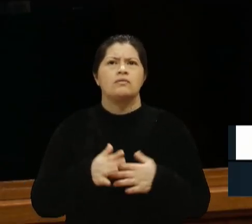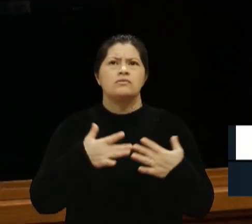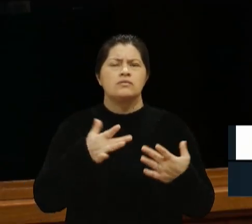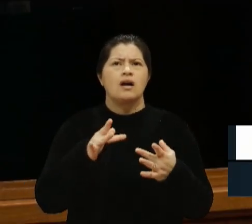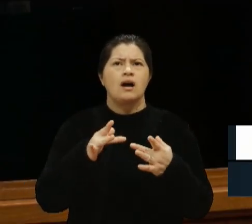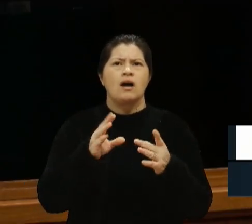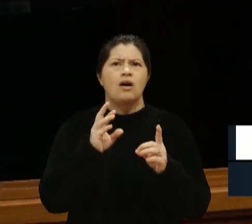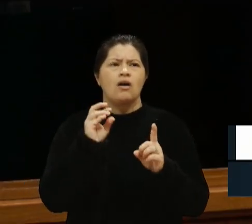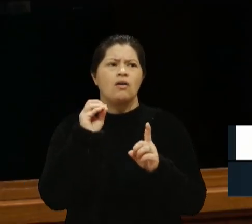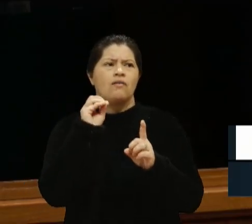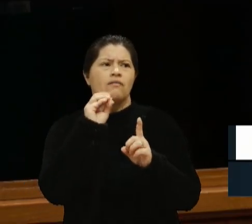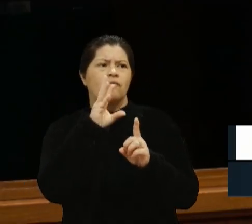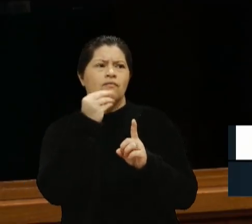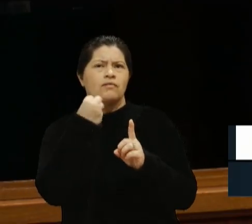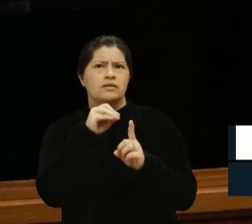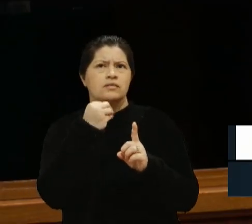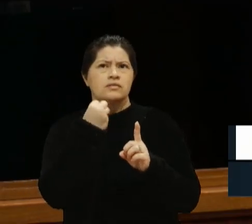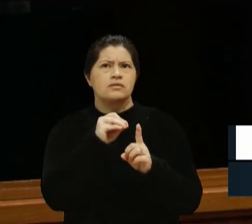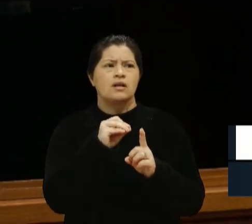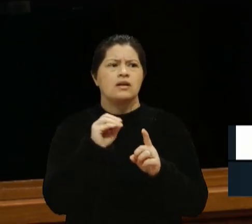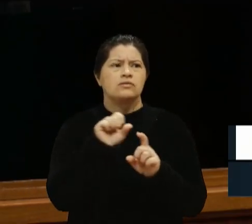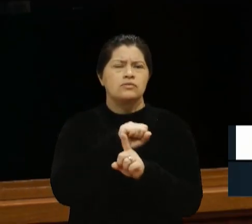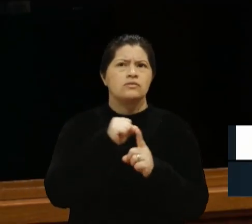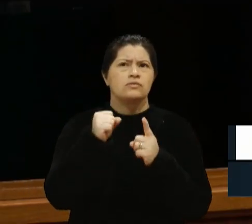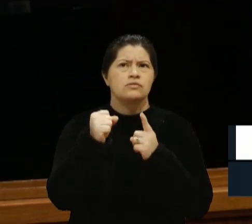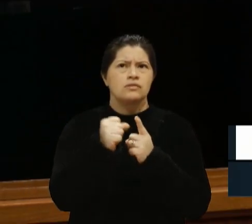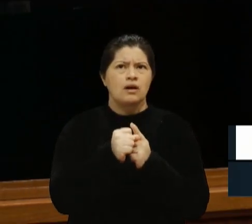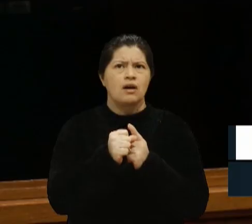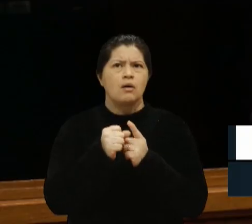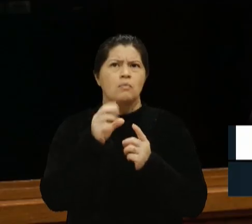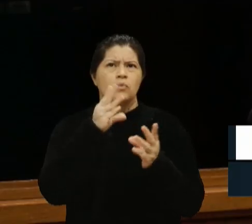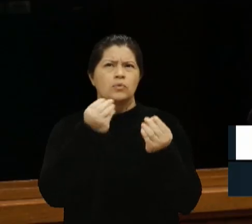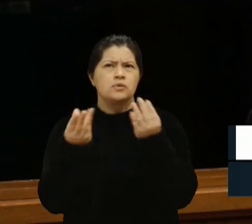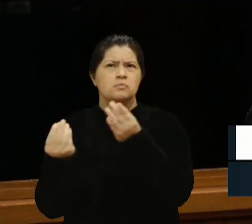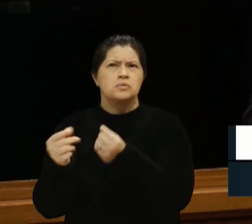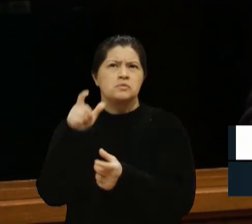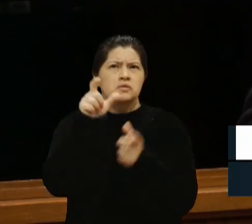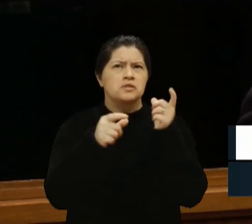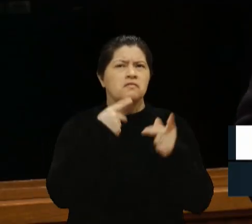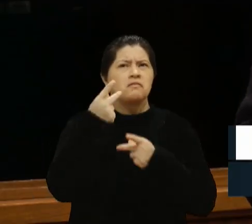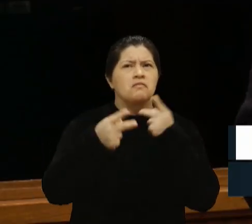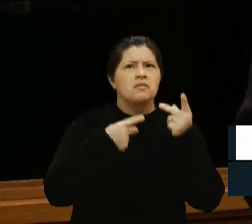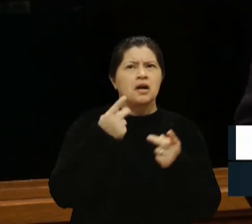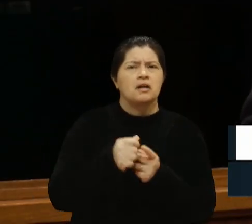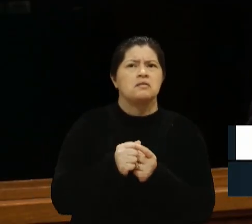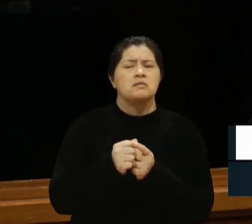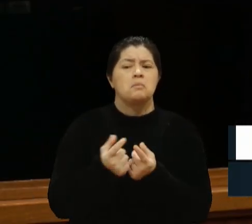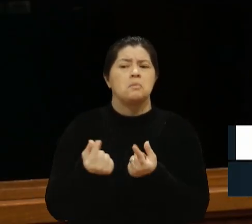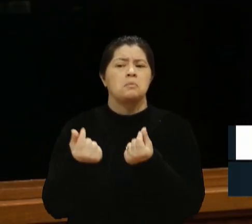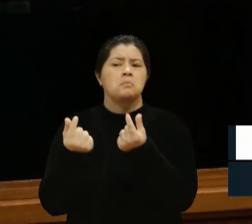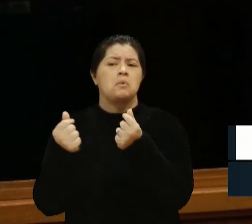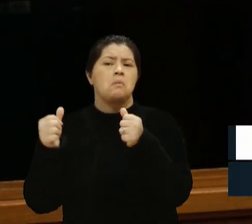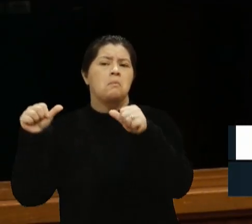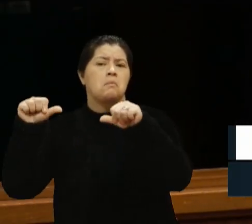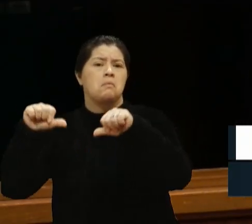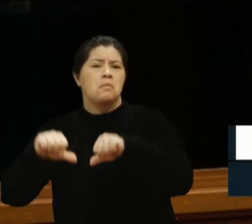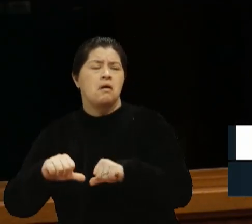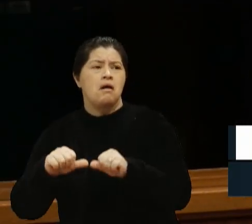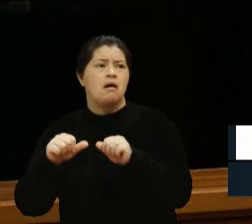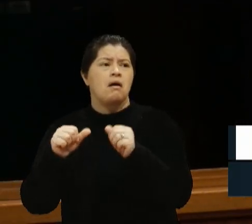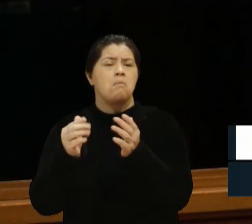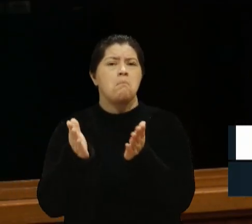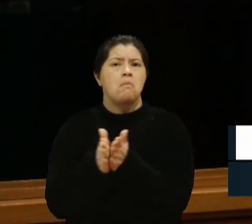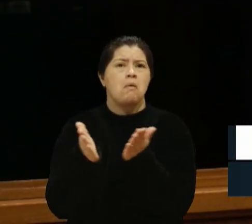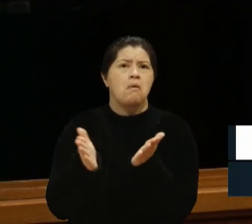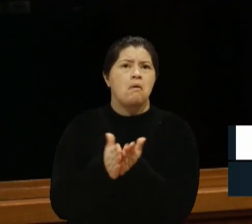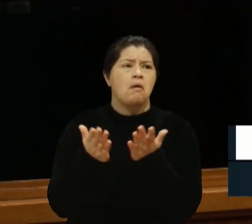não só a questão de renda. Muitas vezes a gente fala em assistência, as pessoas acham que é uma questão da renda. Ah, porque a pessoa está em situação de